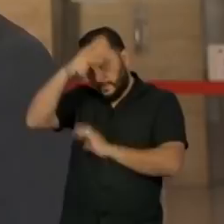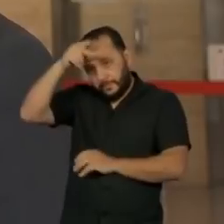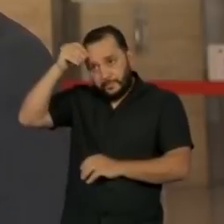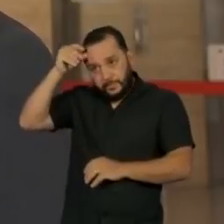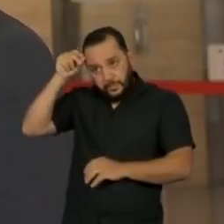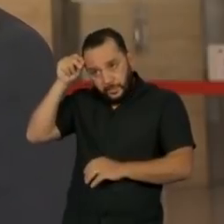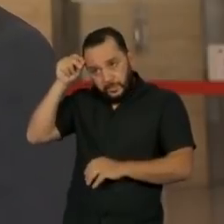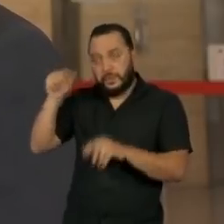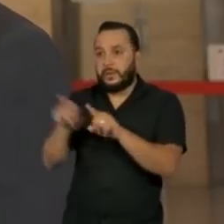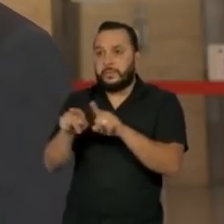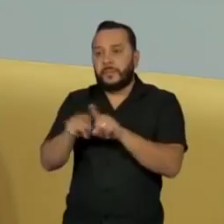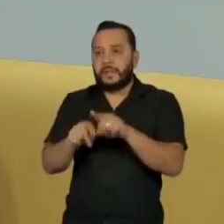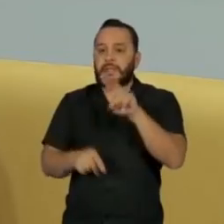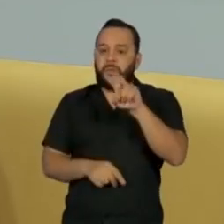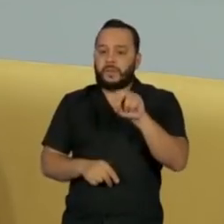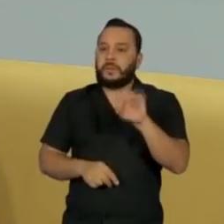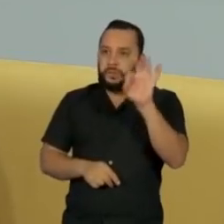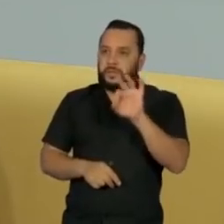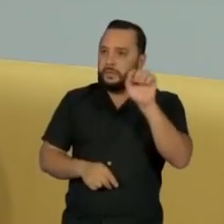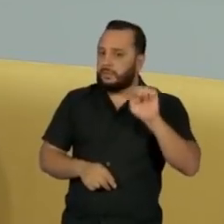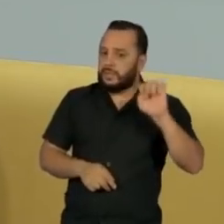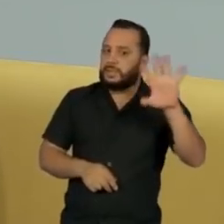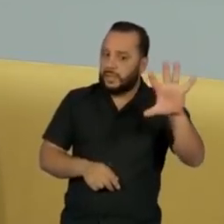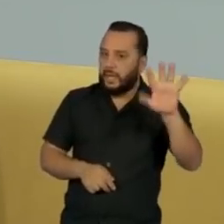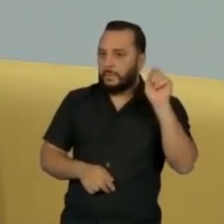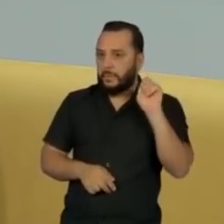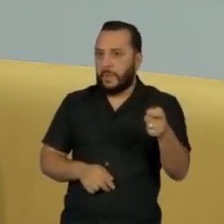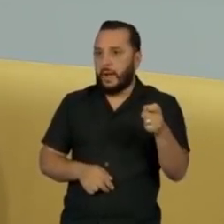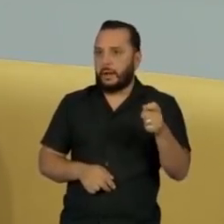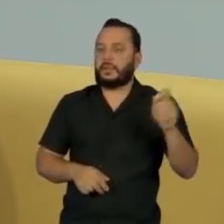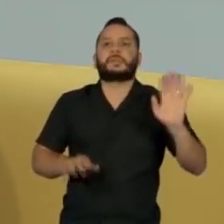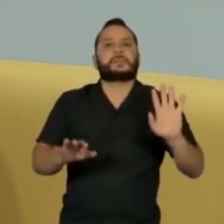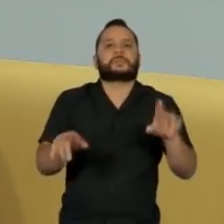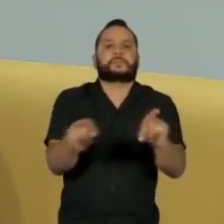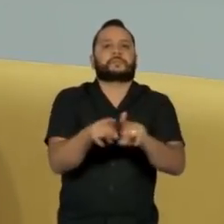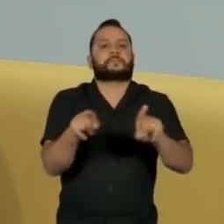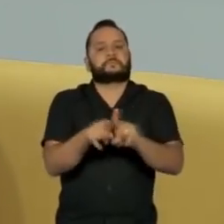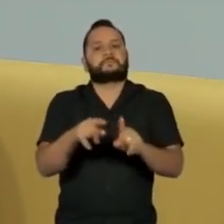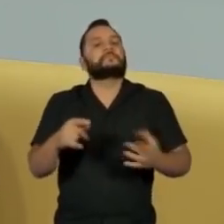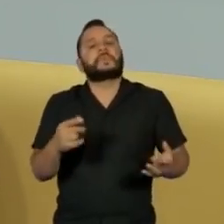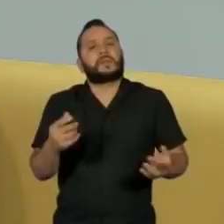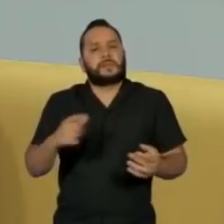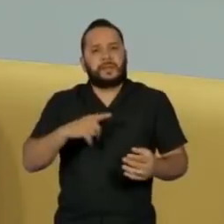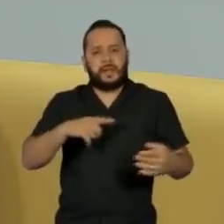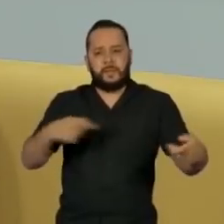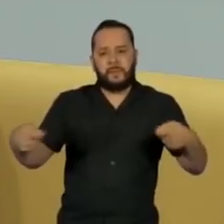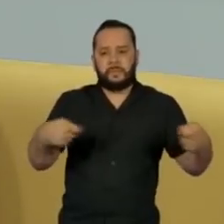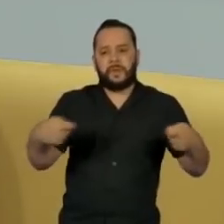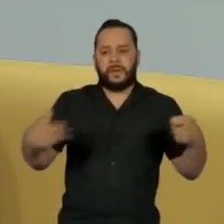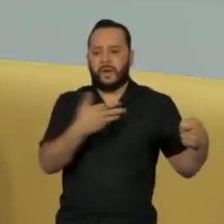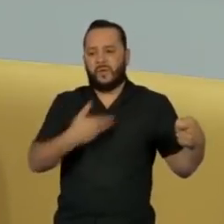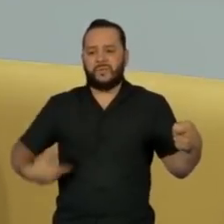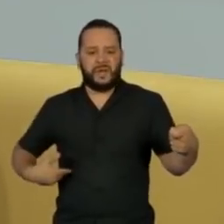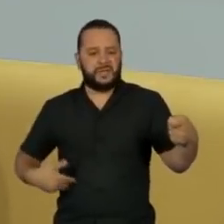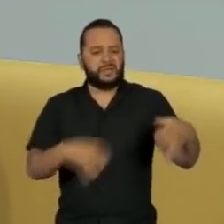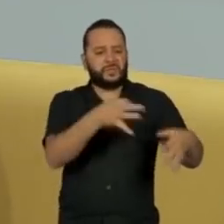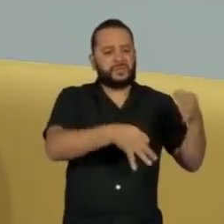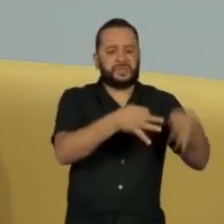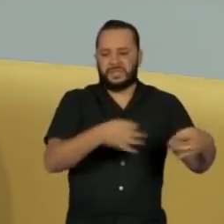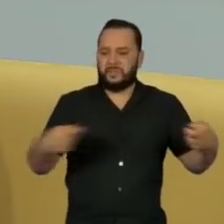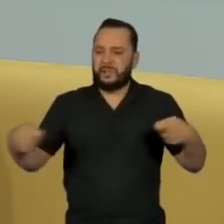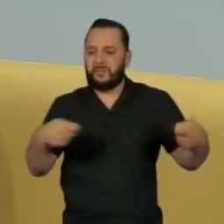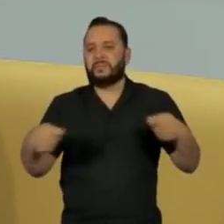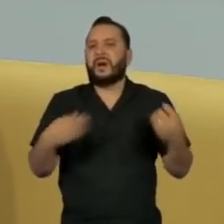arrecadado para o próprio estado. E sem definição, em meio à disputa entre governo e justiça,